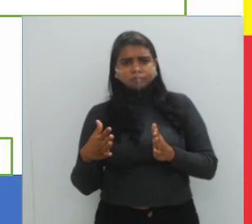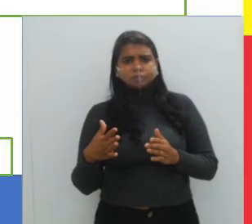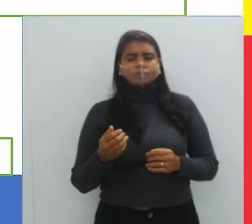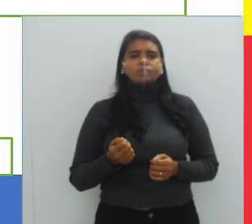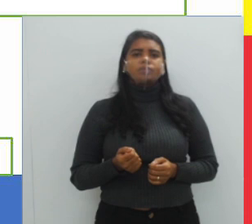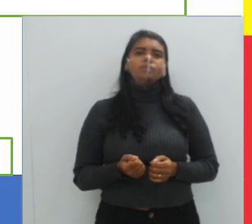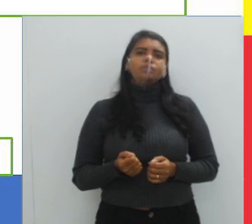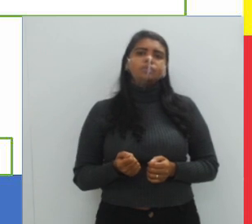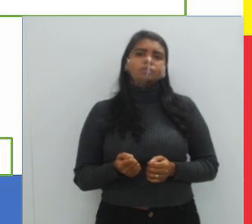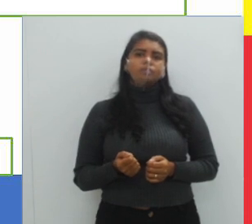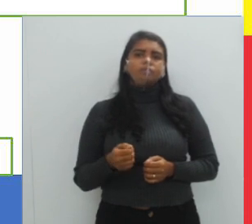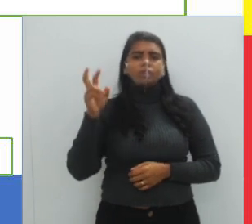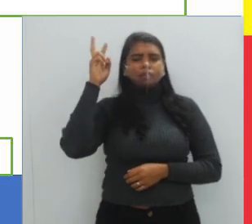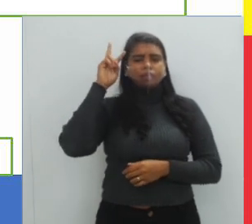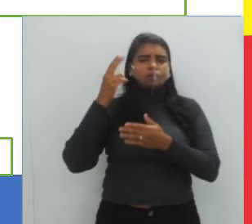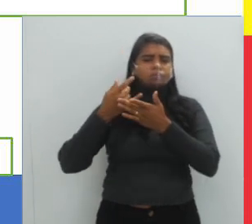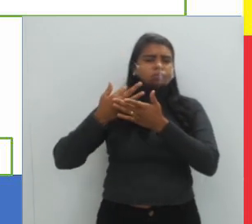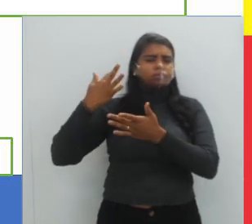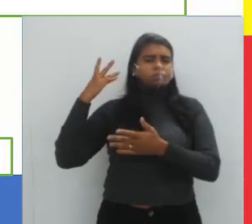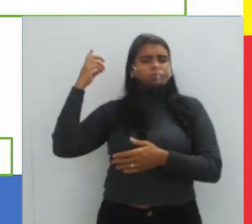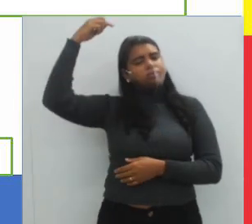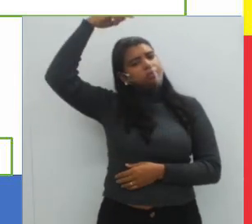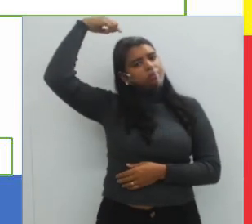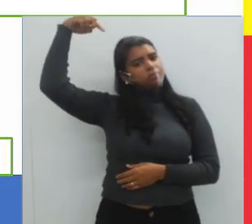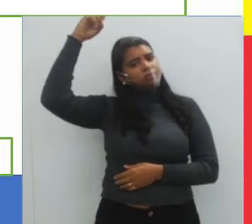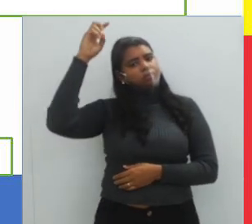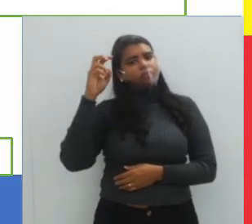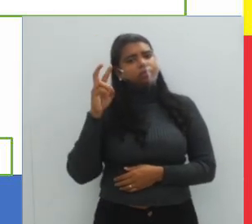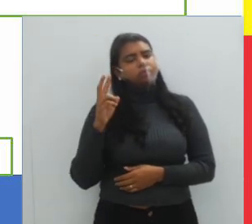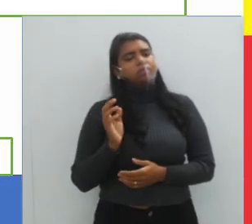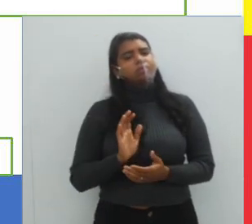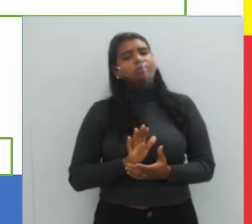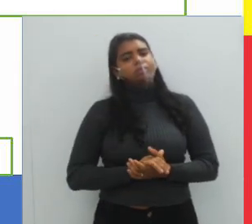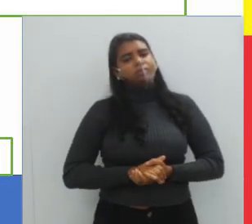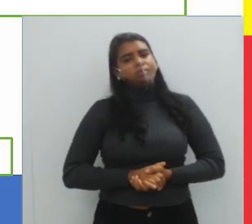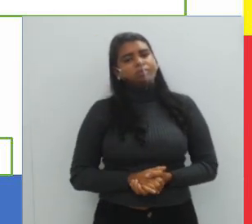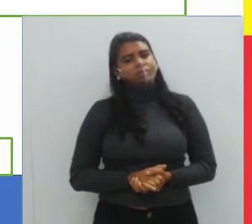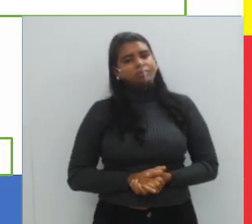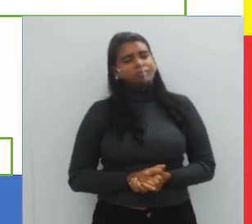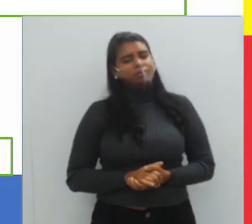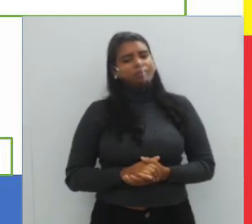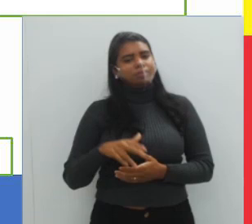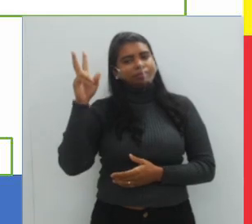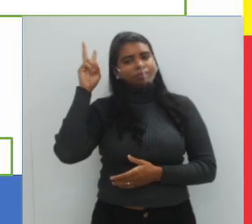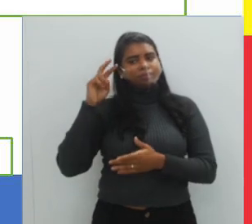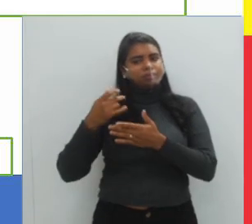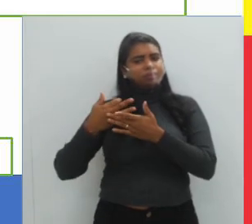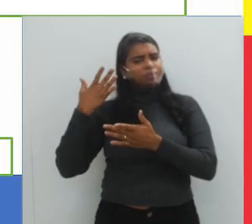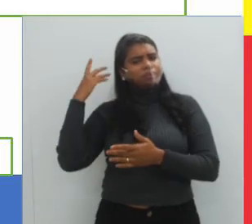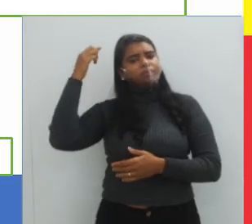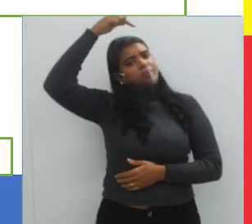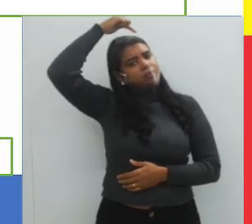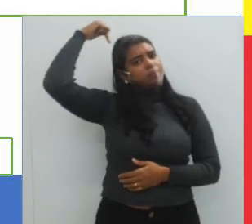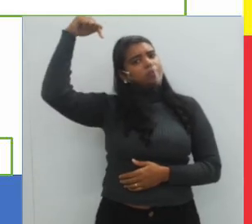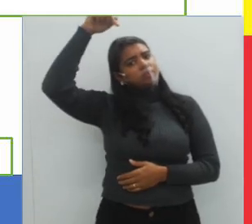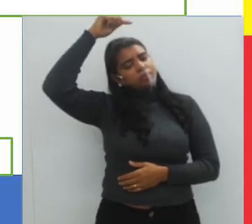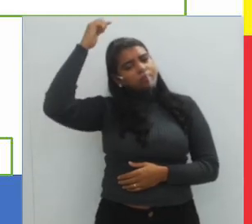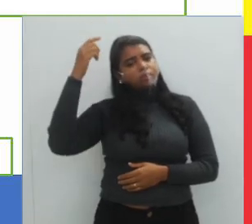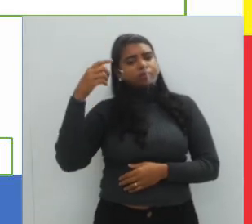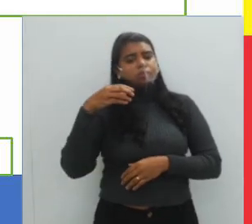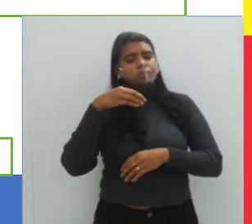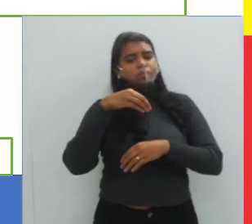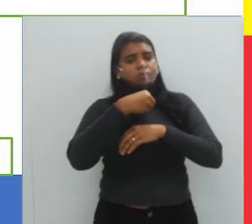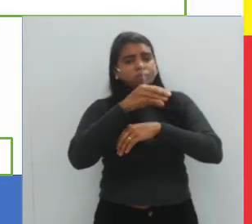se valem de suas histórias sagradas. Olha aí, se valem de suas histórias sagradas